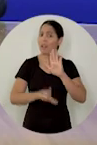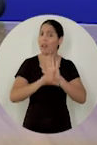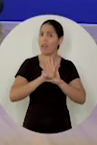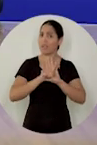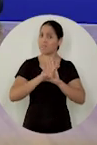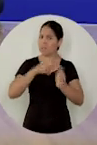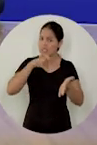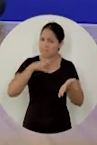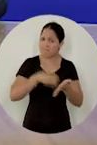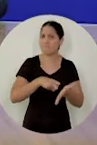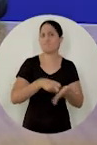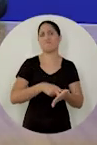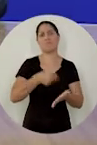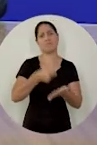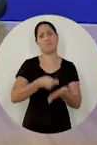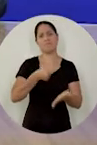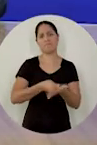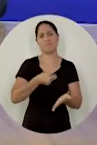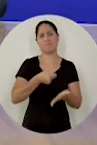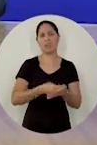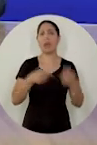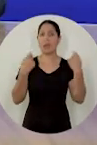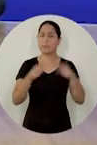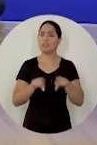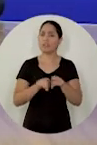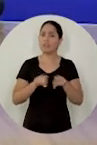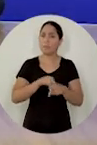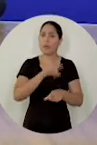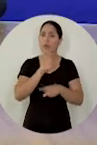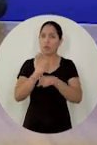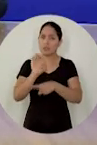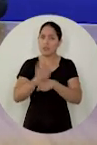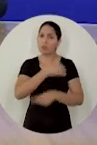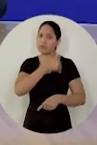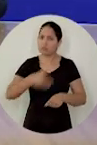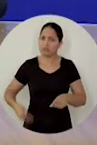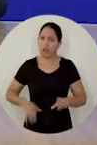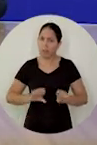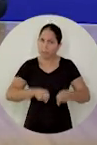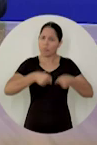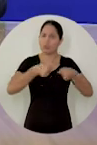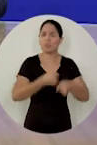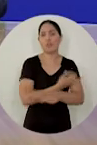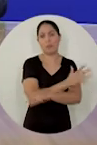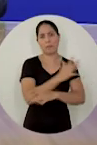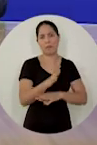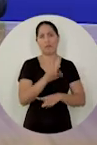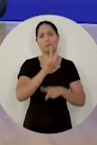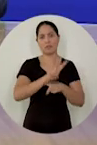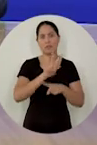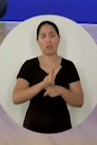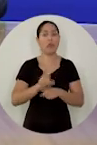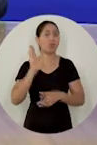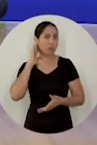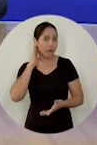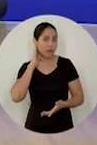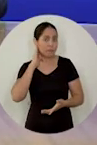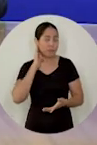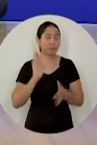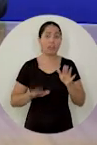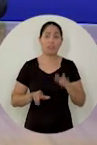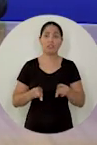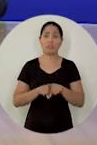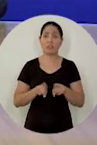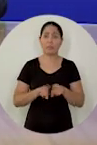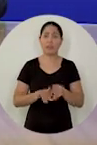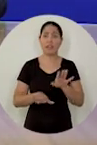precisamos de uma legislação mais severa e nós precisamos do aparato do Estado para proteger o meio ambiente no estado do